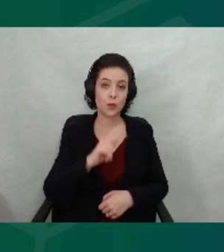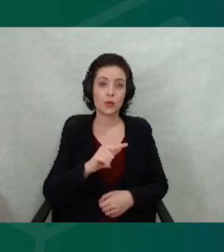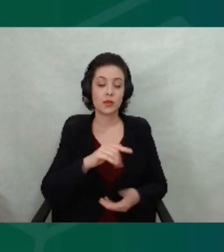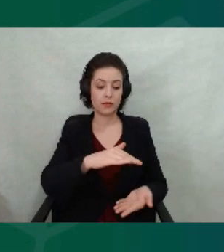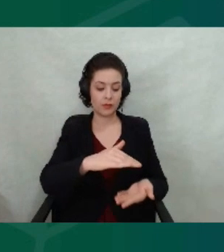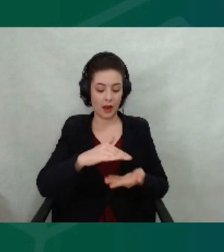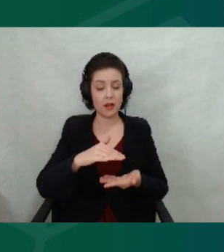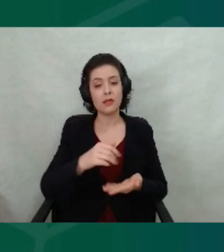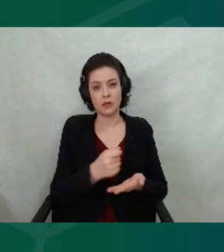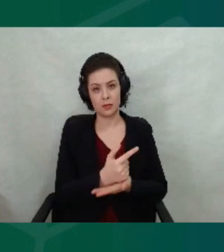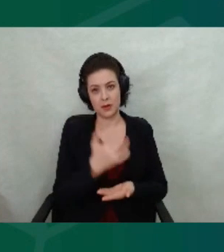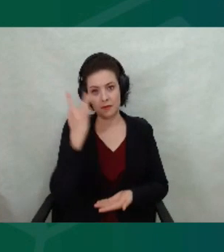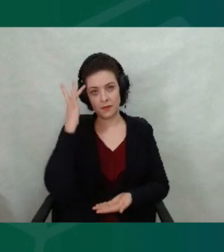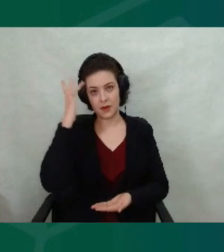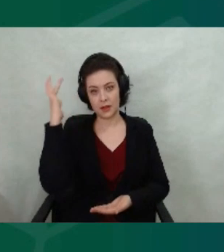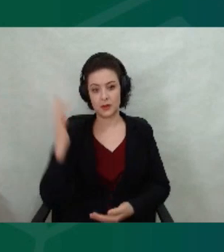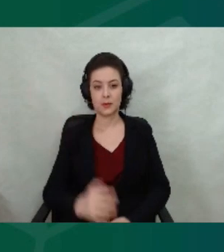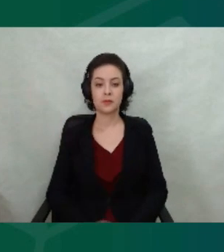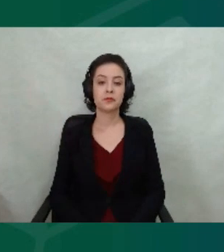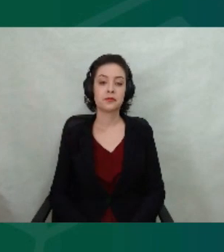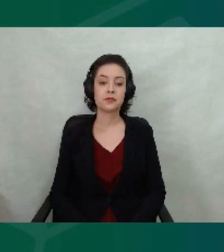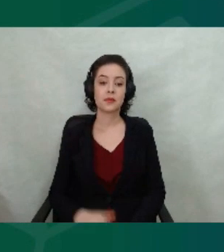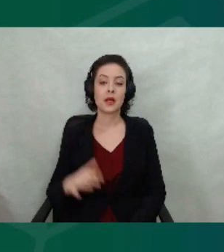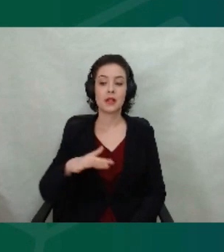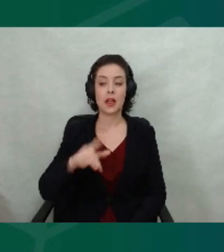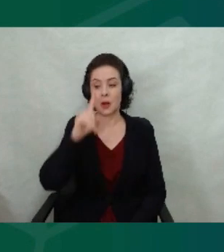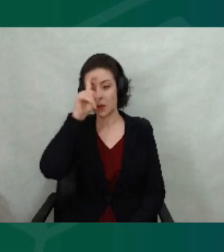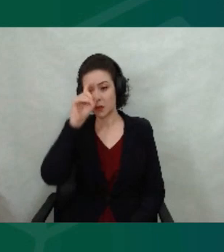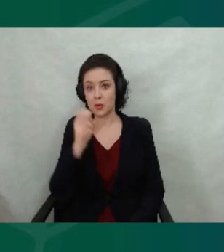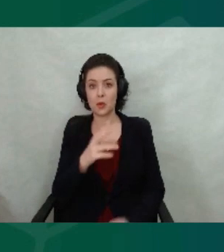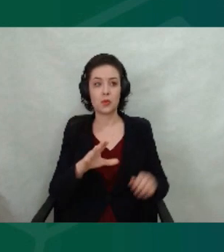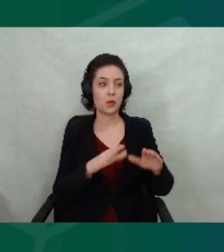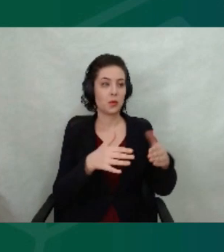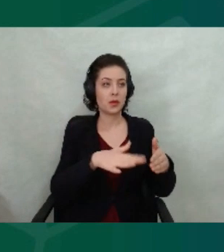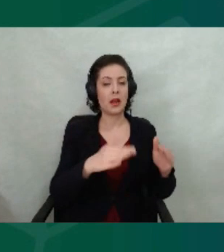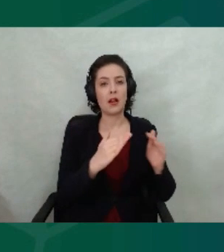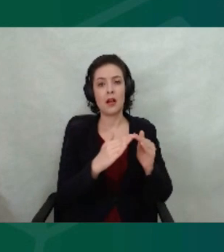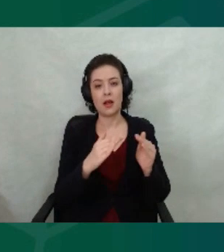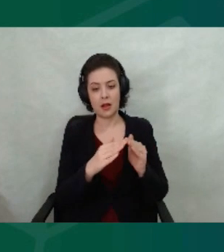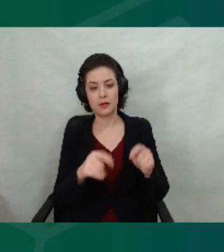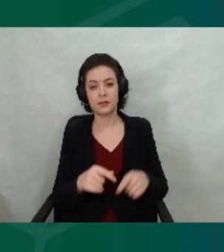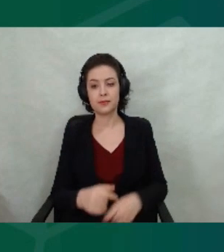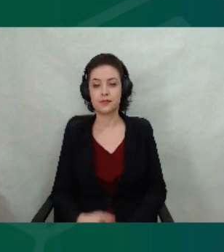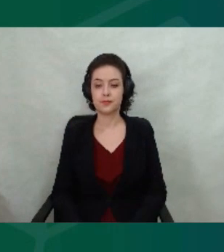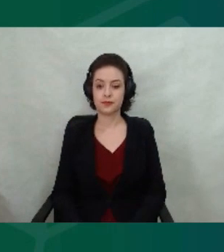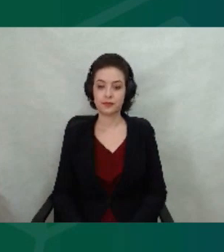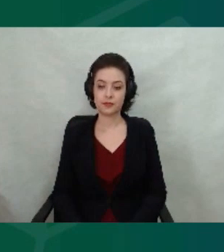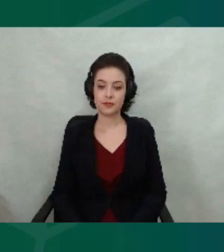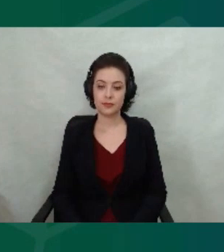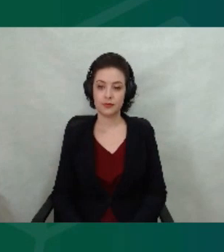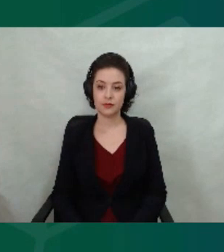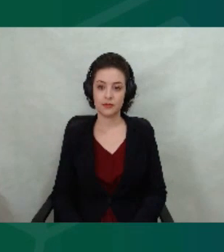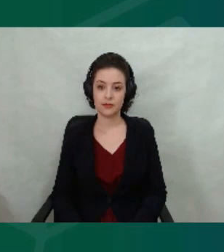aquisição, tanto na área hospitalar como na comunidade também, né? Pode passar o próximo, por